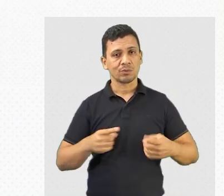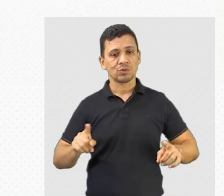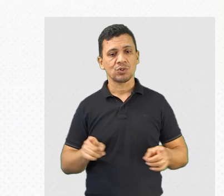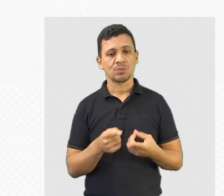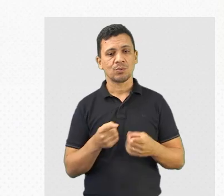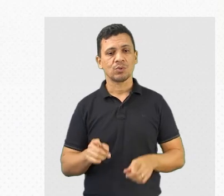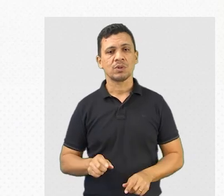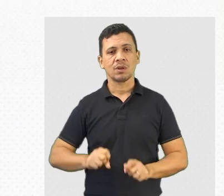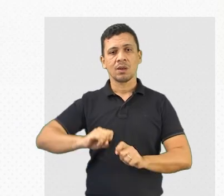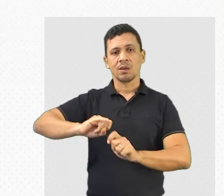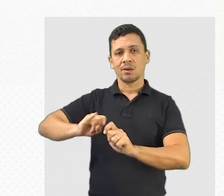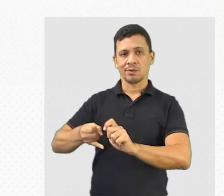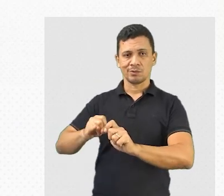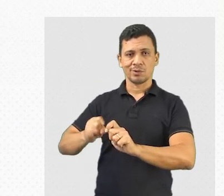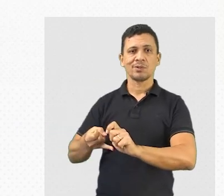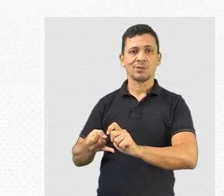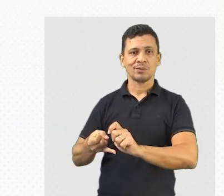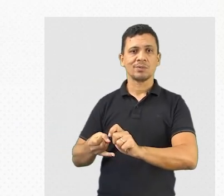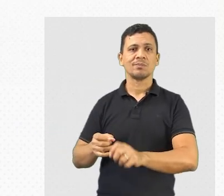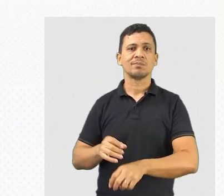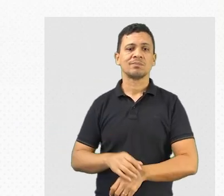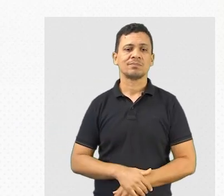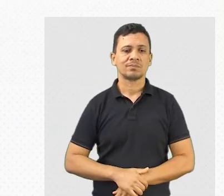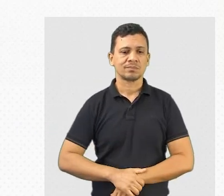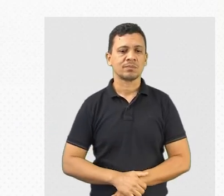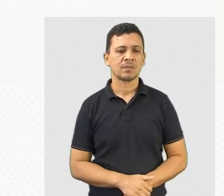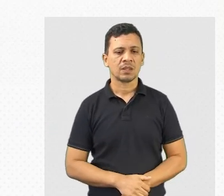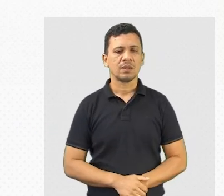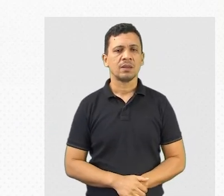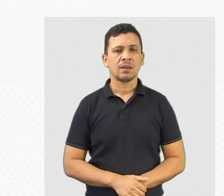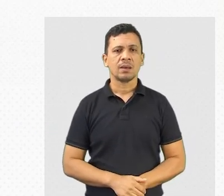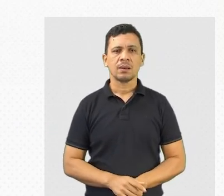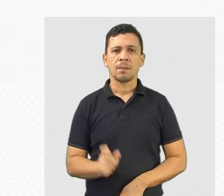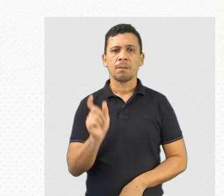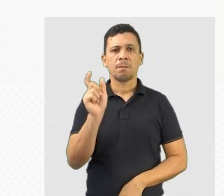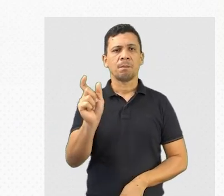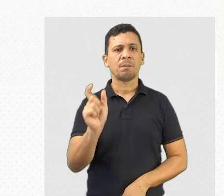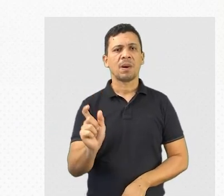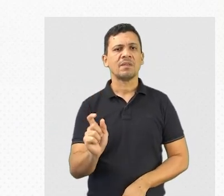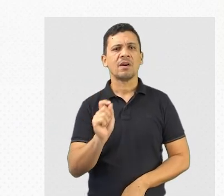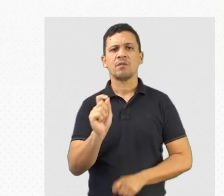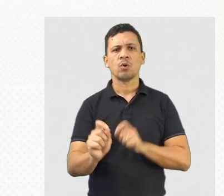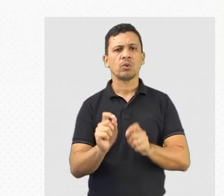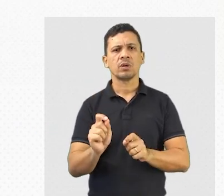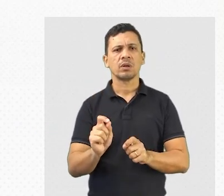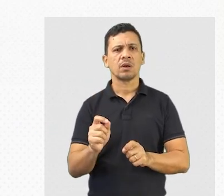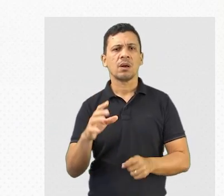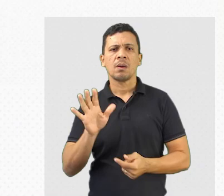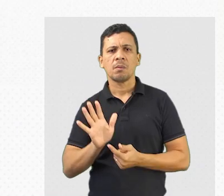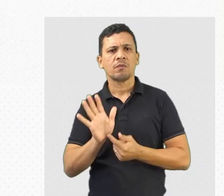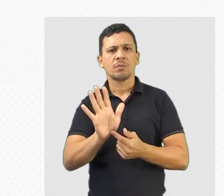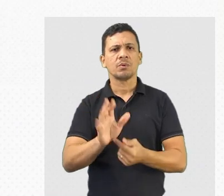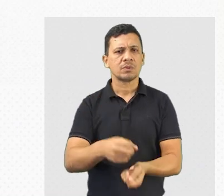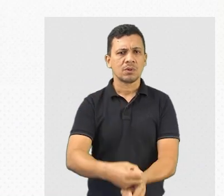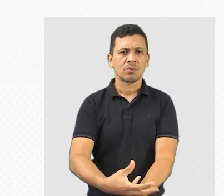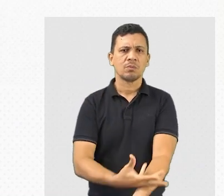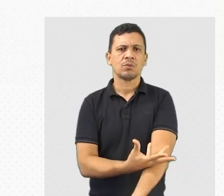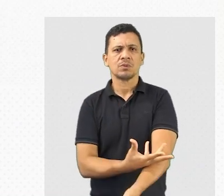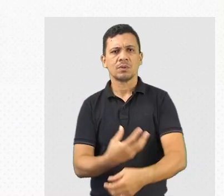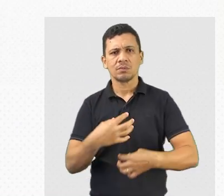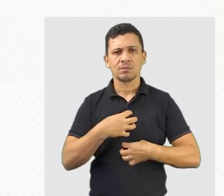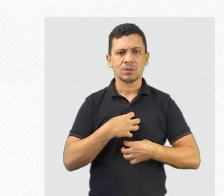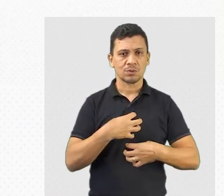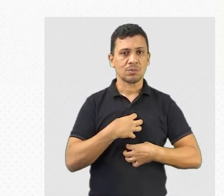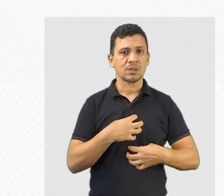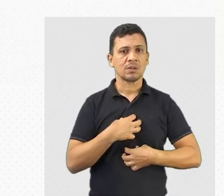os adjectives, os adjetivos, que são aquelas palavras que vão expressar as emoções, os sentimentos,